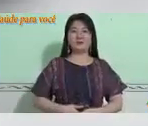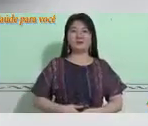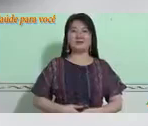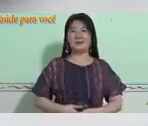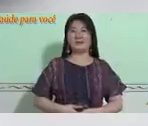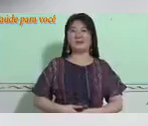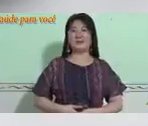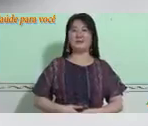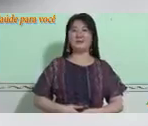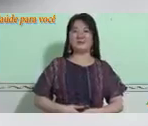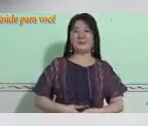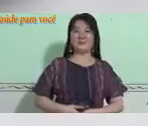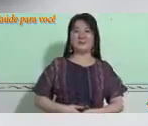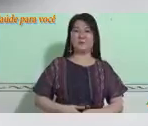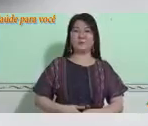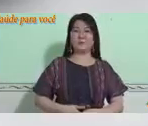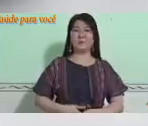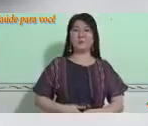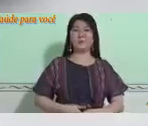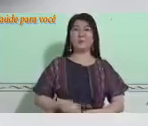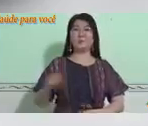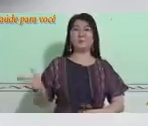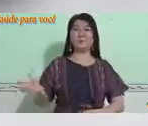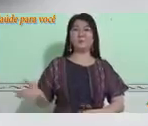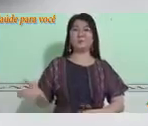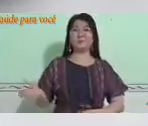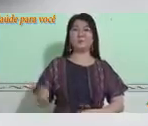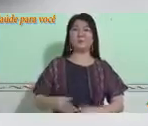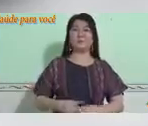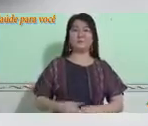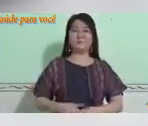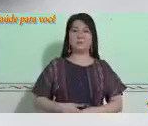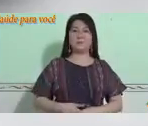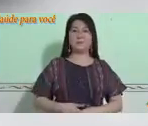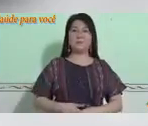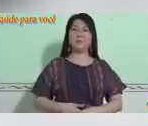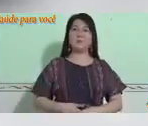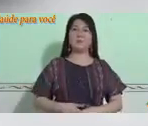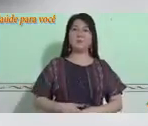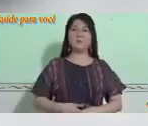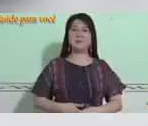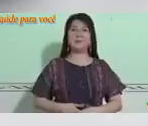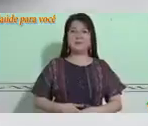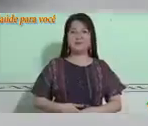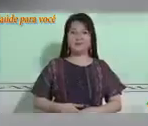recomendados pelo endocrinologista, que tende a ser tomados de manhã em jejum.